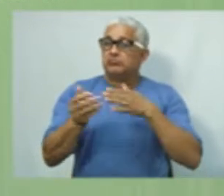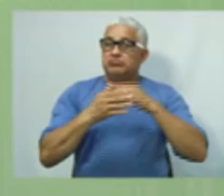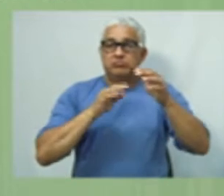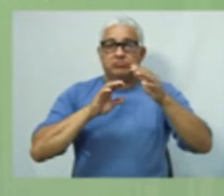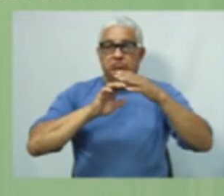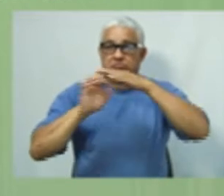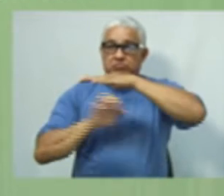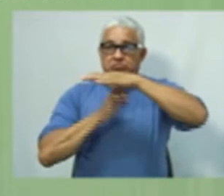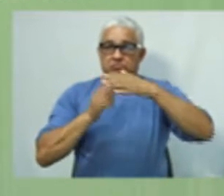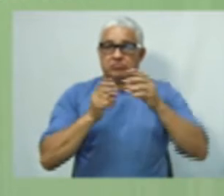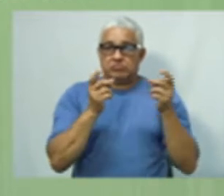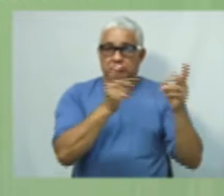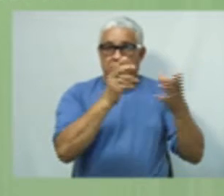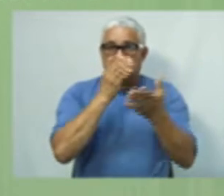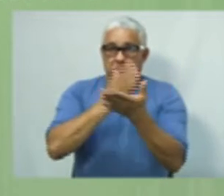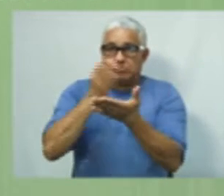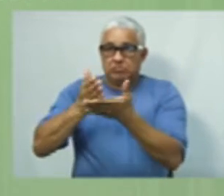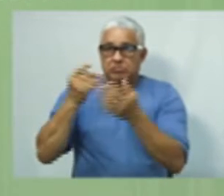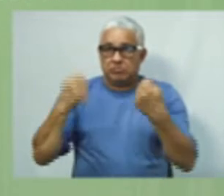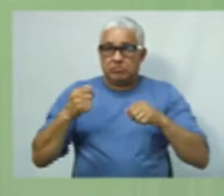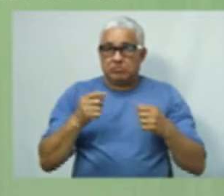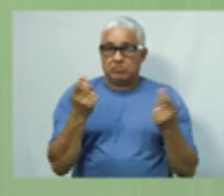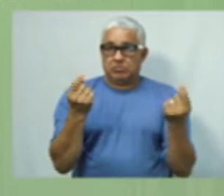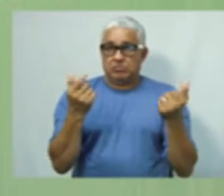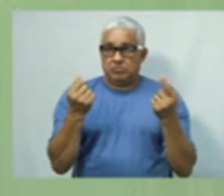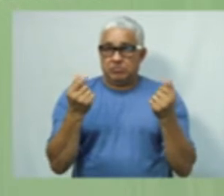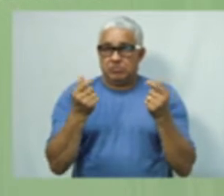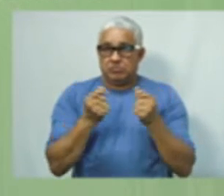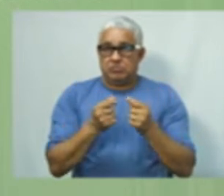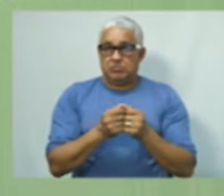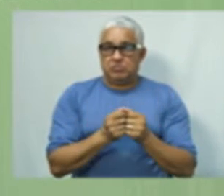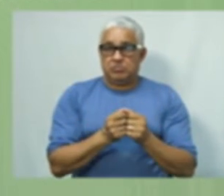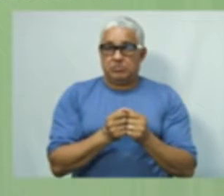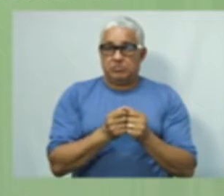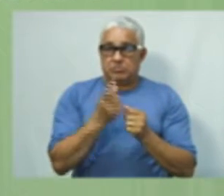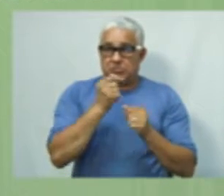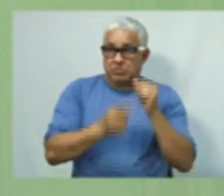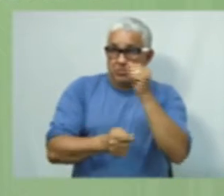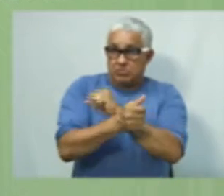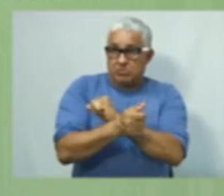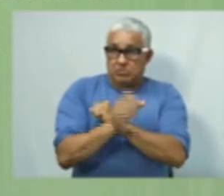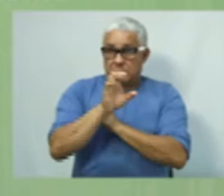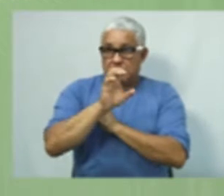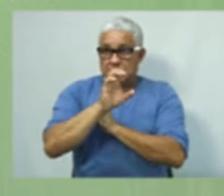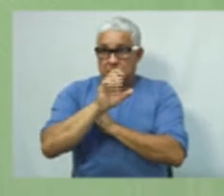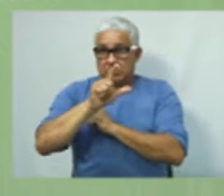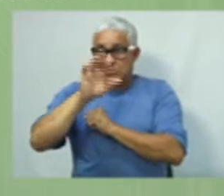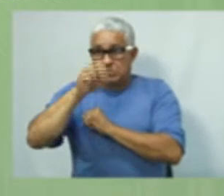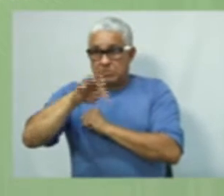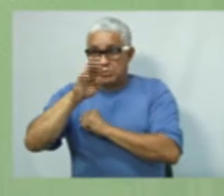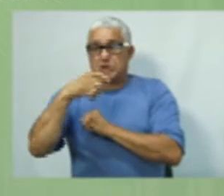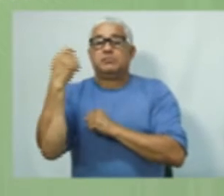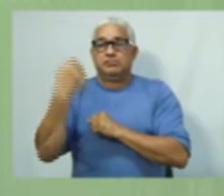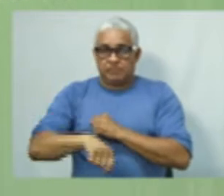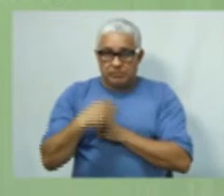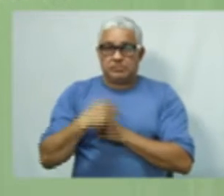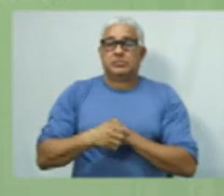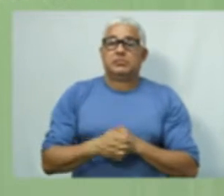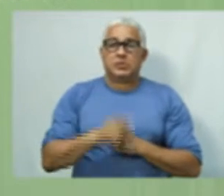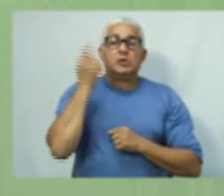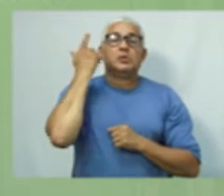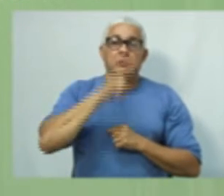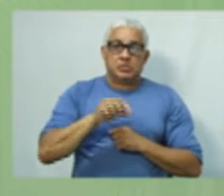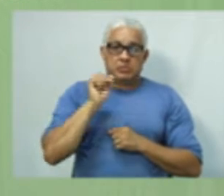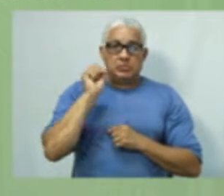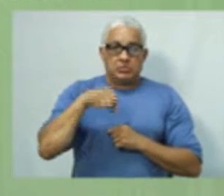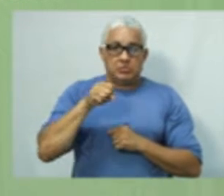que vende a prazo precisa de recursos para financiar seus clientes, correto, né, pessoal? Precisa. E ela consegue isso